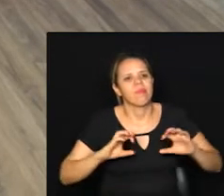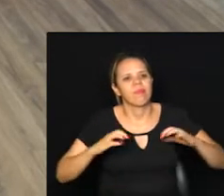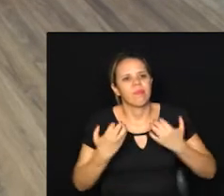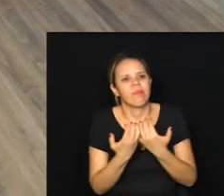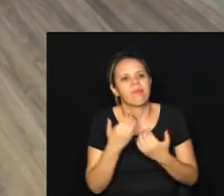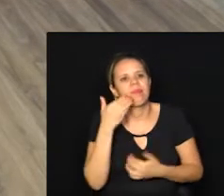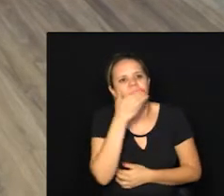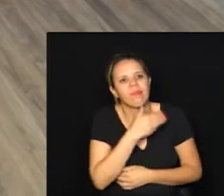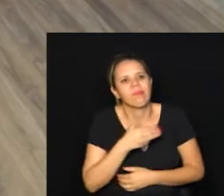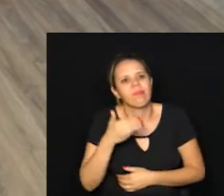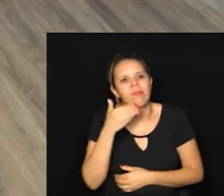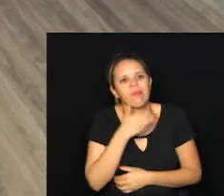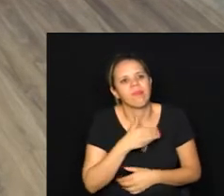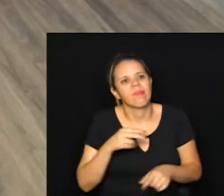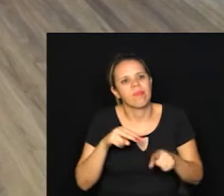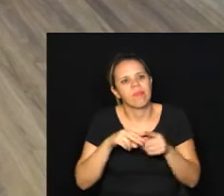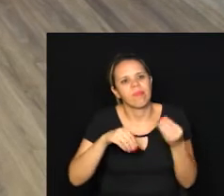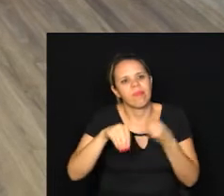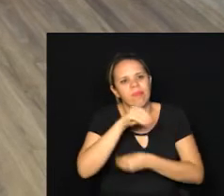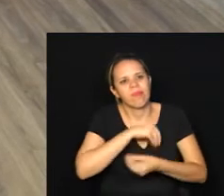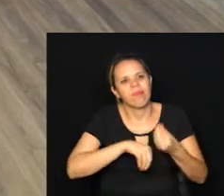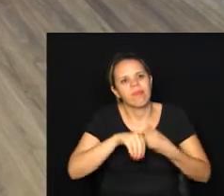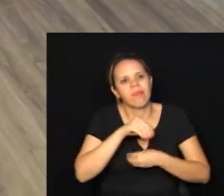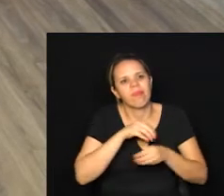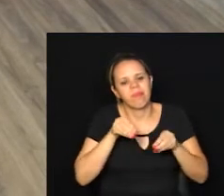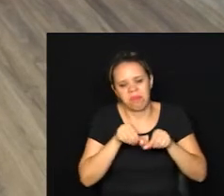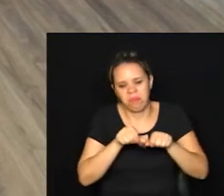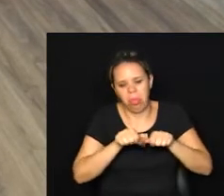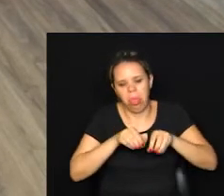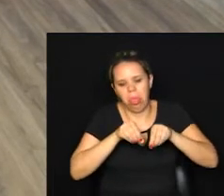receita da metamorfose?